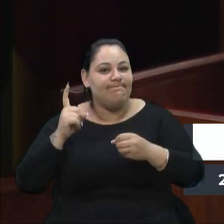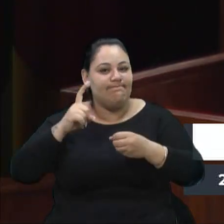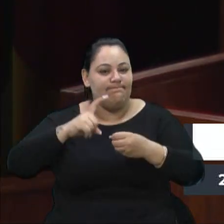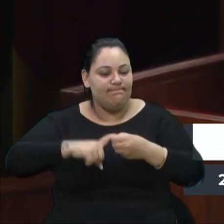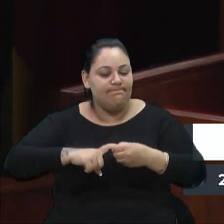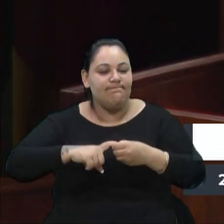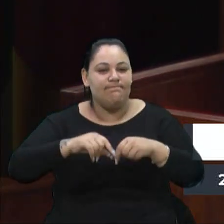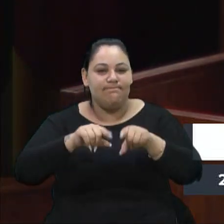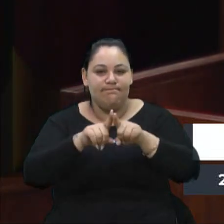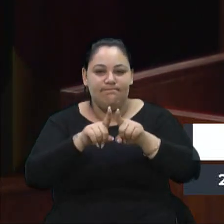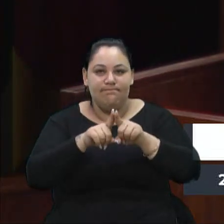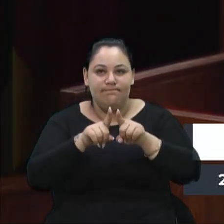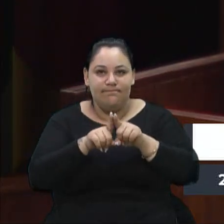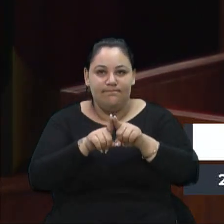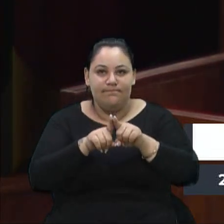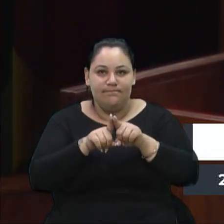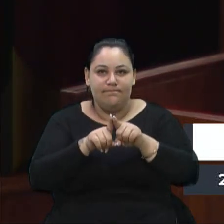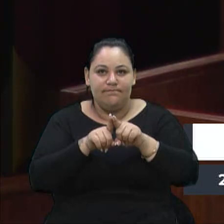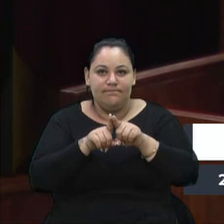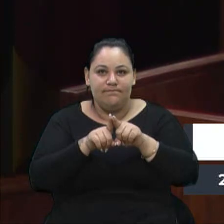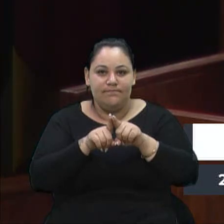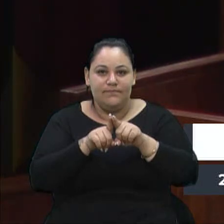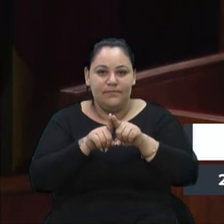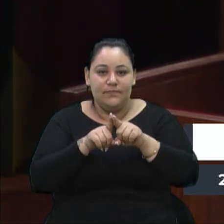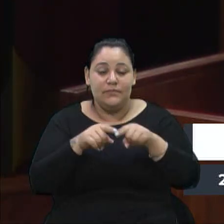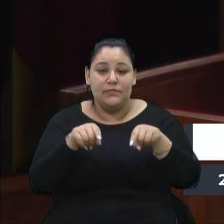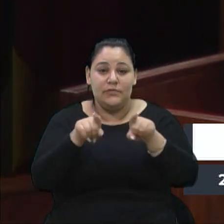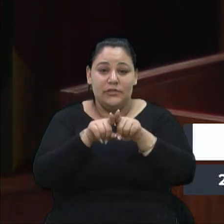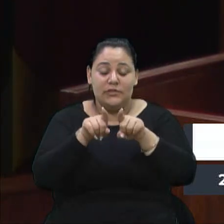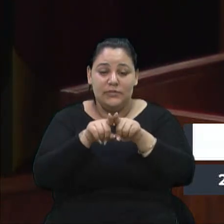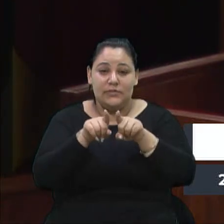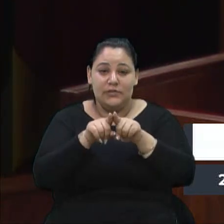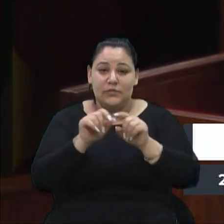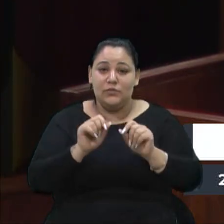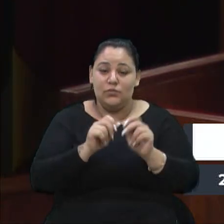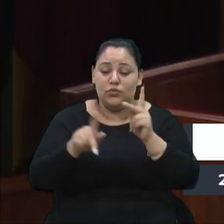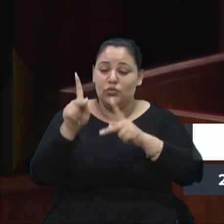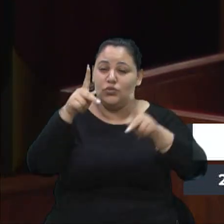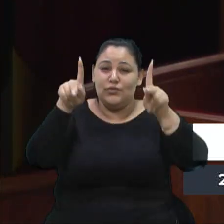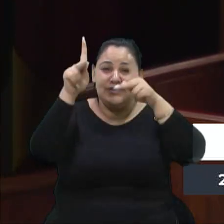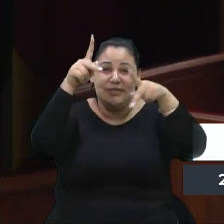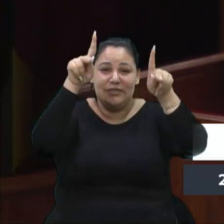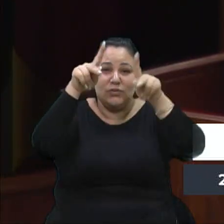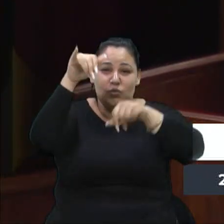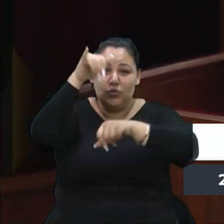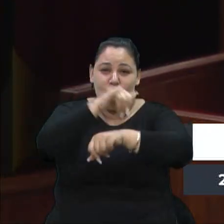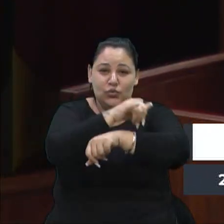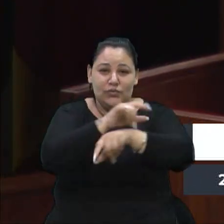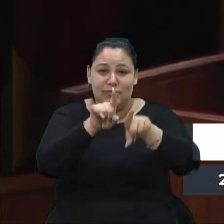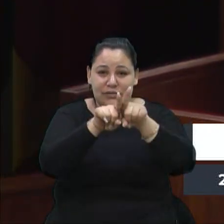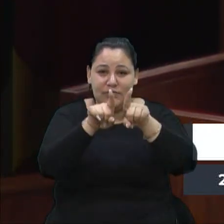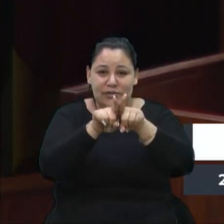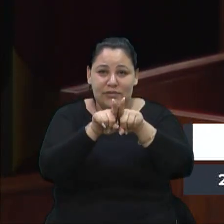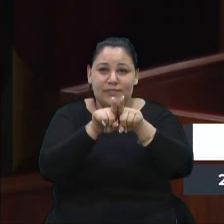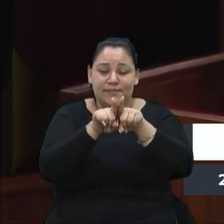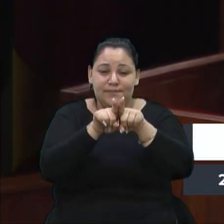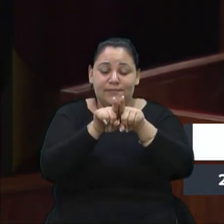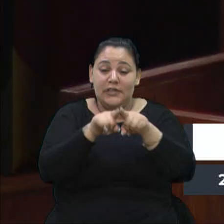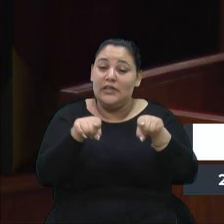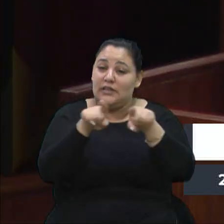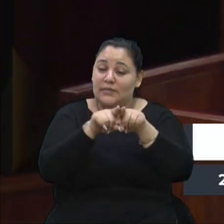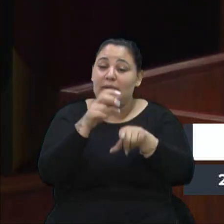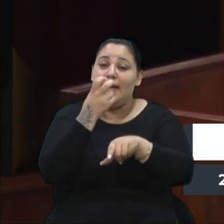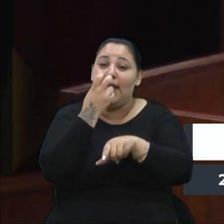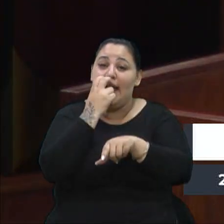de resíduos radioativos de submarinos nucleares. E além do metano e carbono na atmosfera, tornando o solo e a